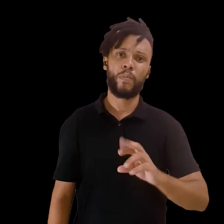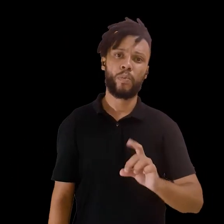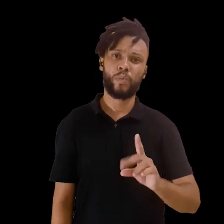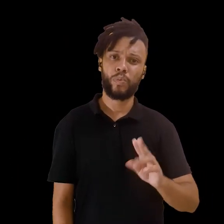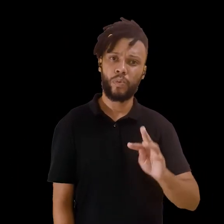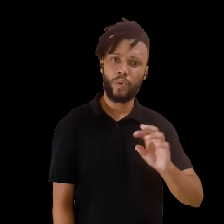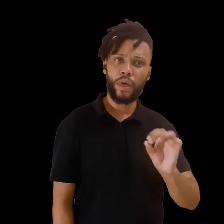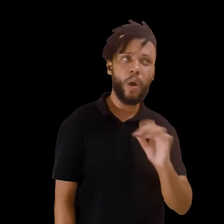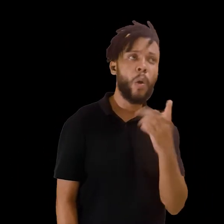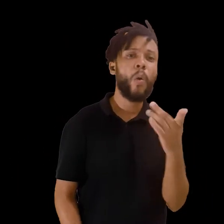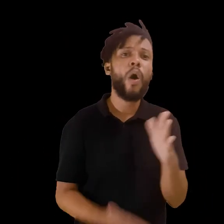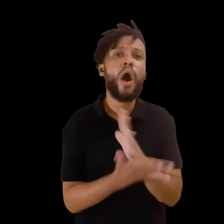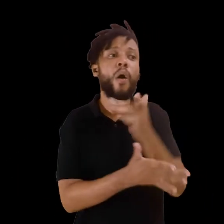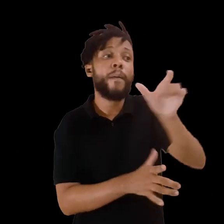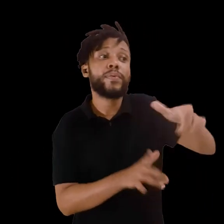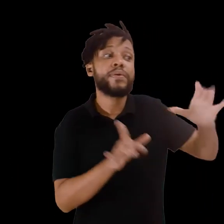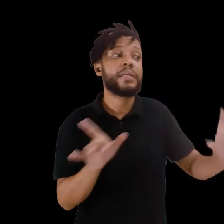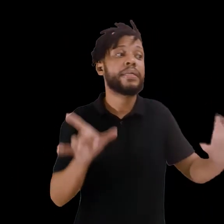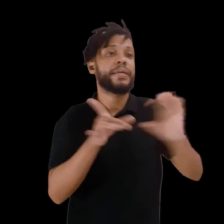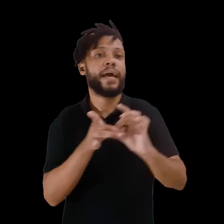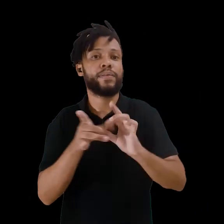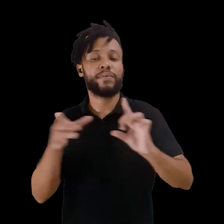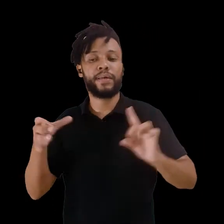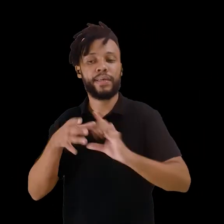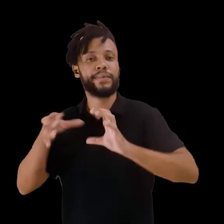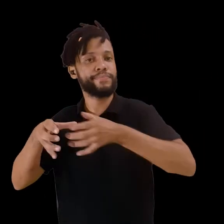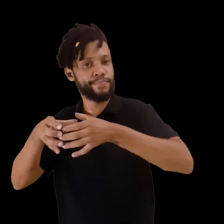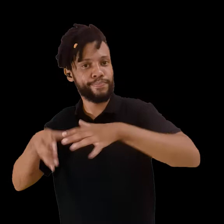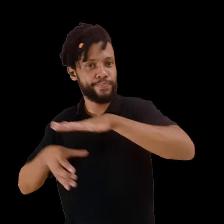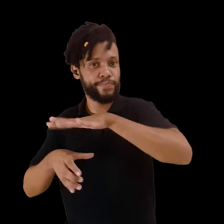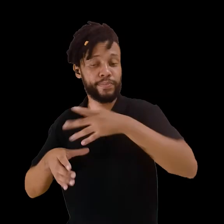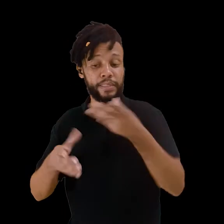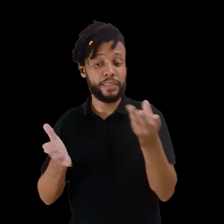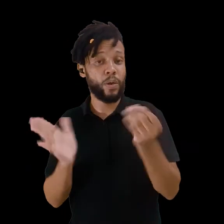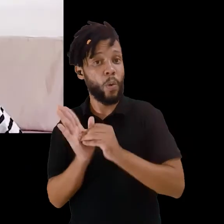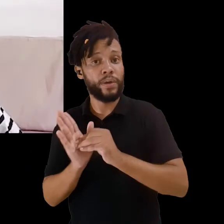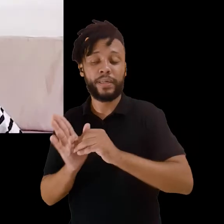diretamente a ela nesse material.